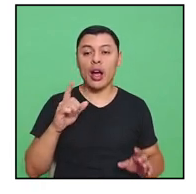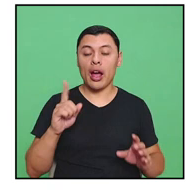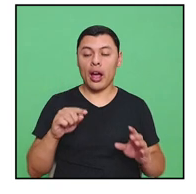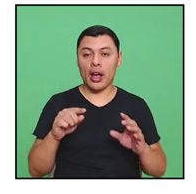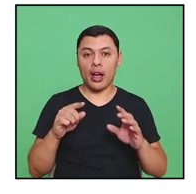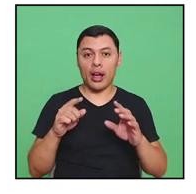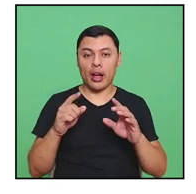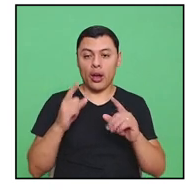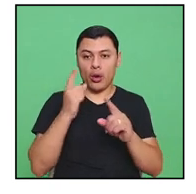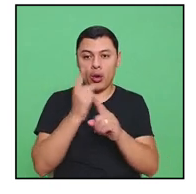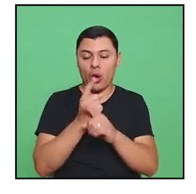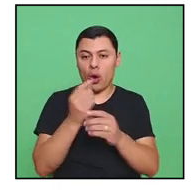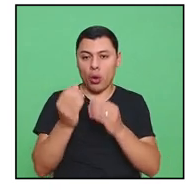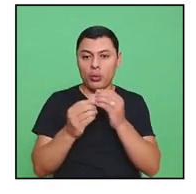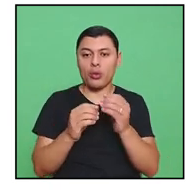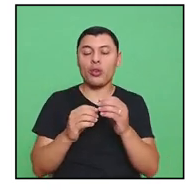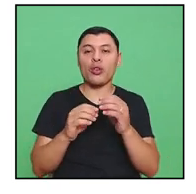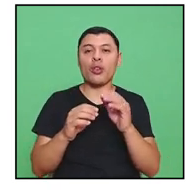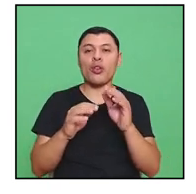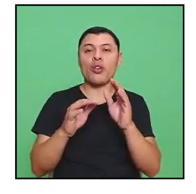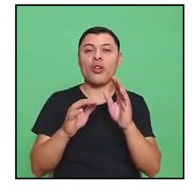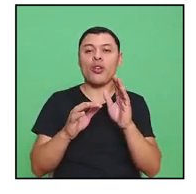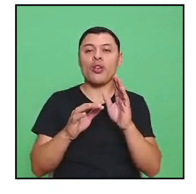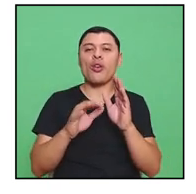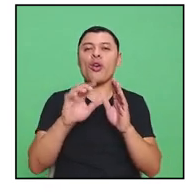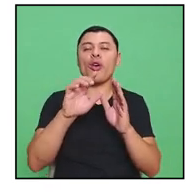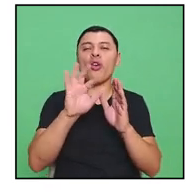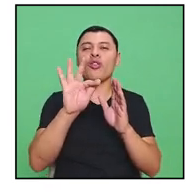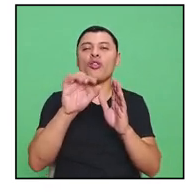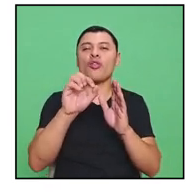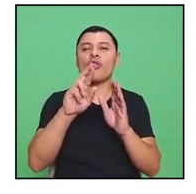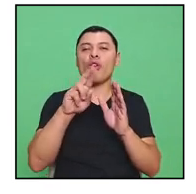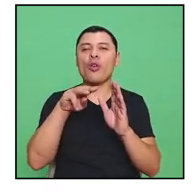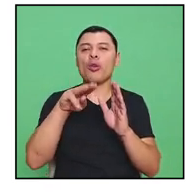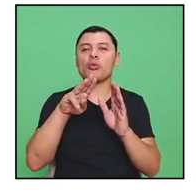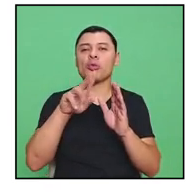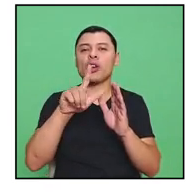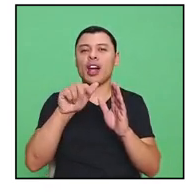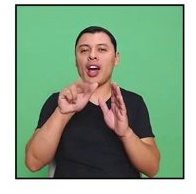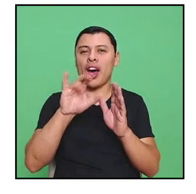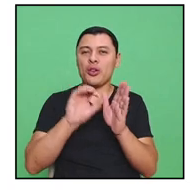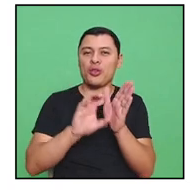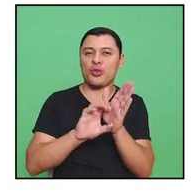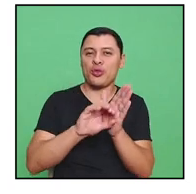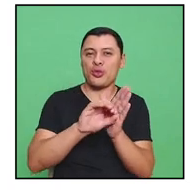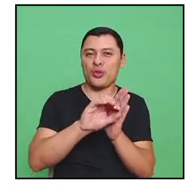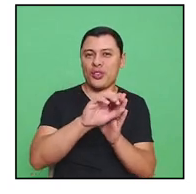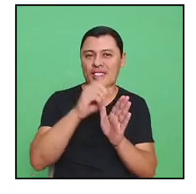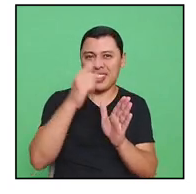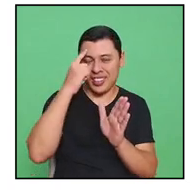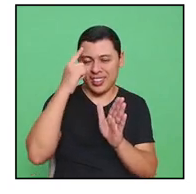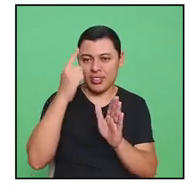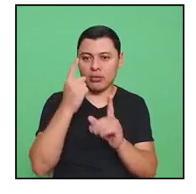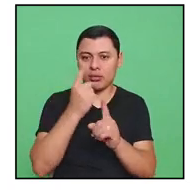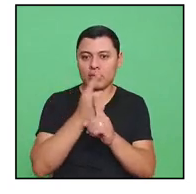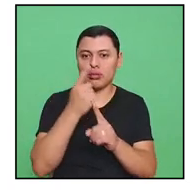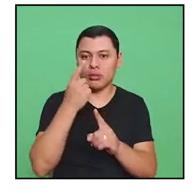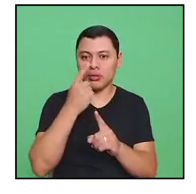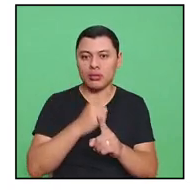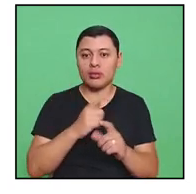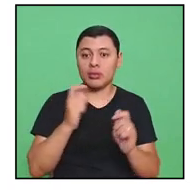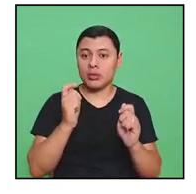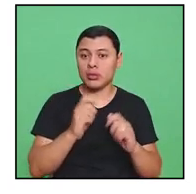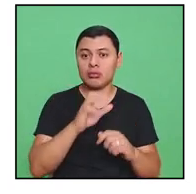com o formulário Google. Não, Sim. desculpa, inicialmente. Né? Mas Não, super. ele dá para ver